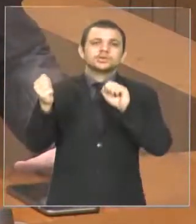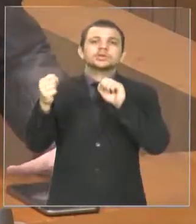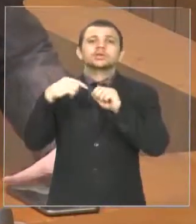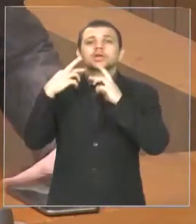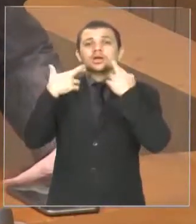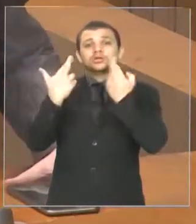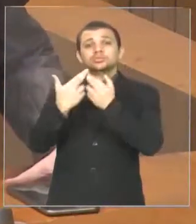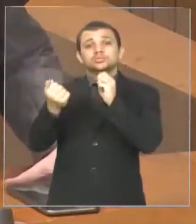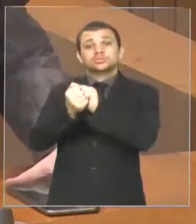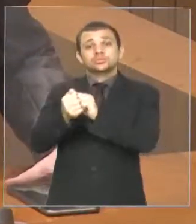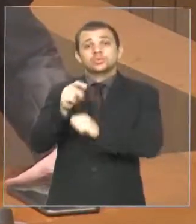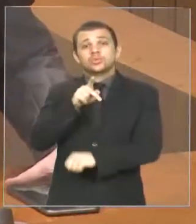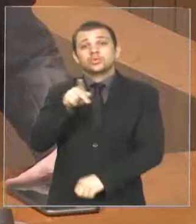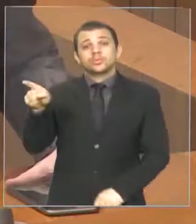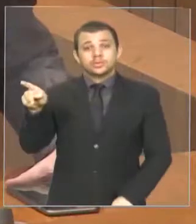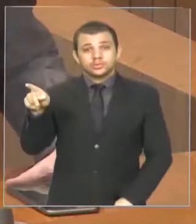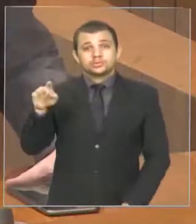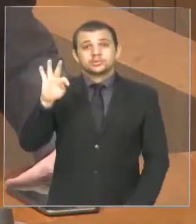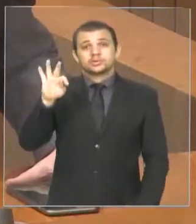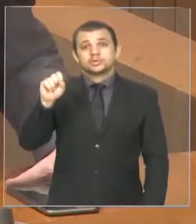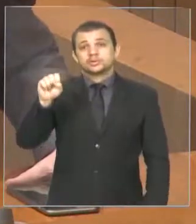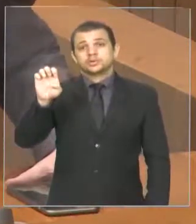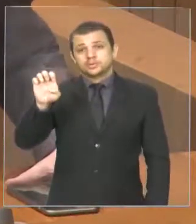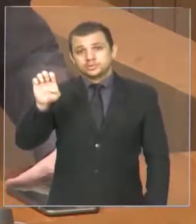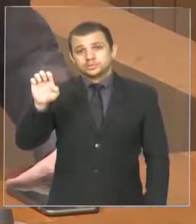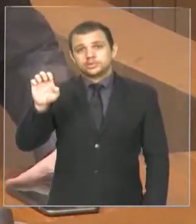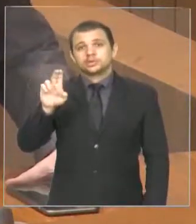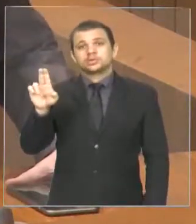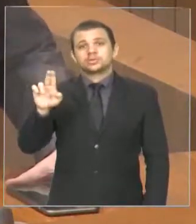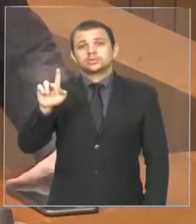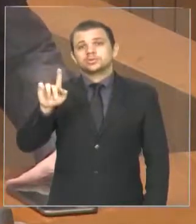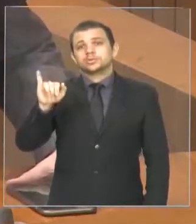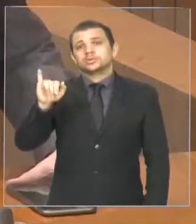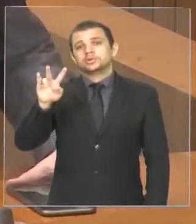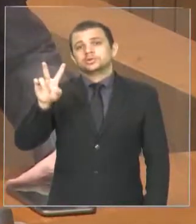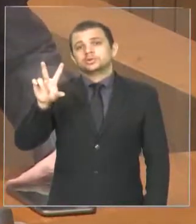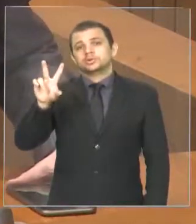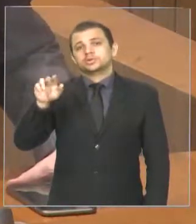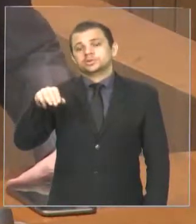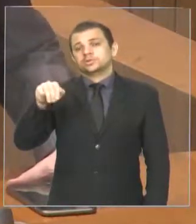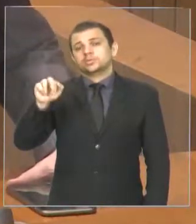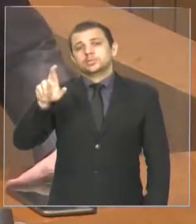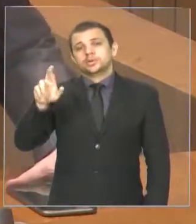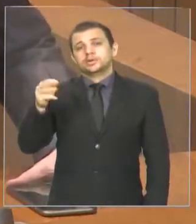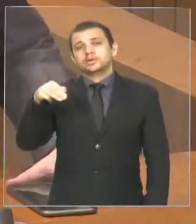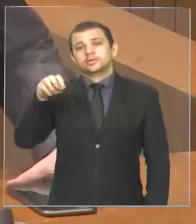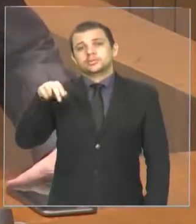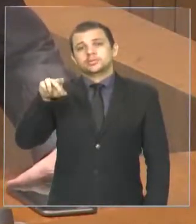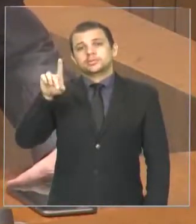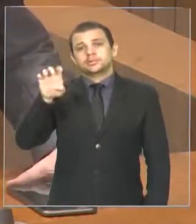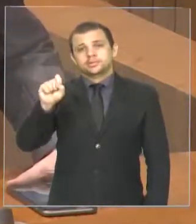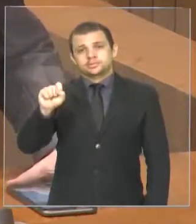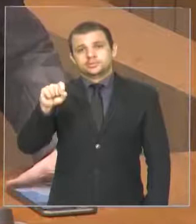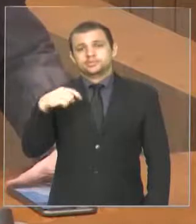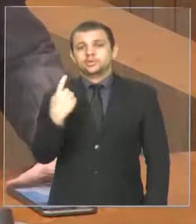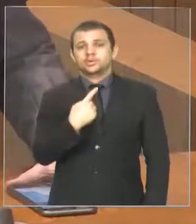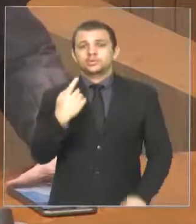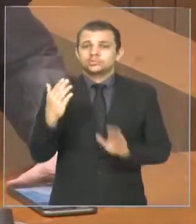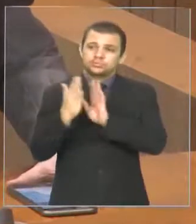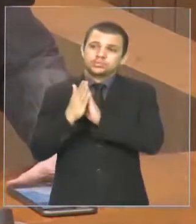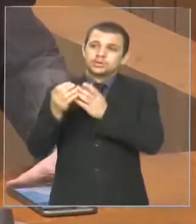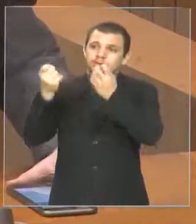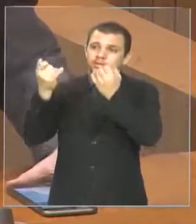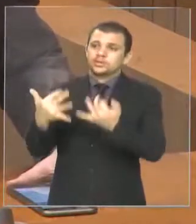presidente do Tribunal Superior Eleitoral, o ministro Gilmar Mendes, onde fomos tratar do risco de extinção